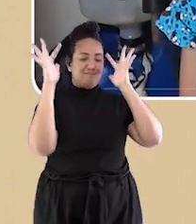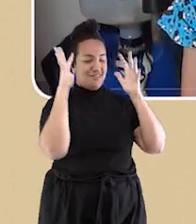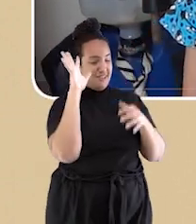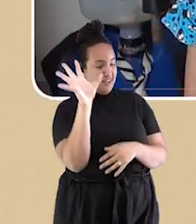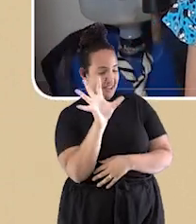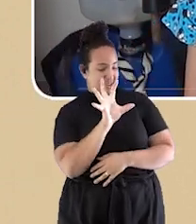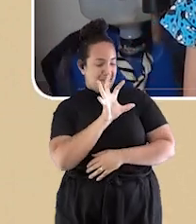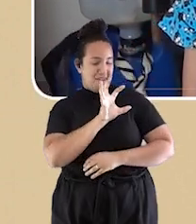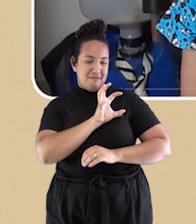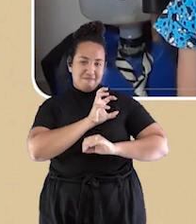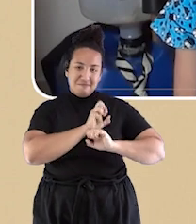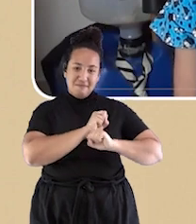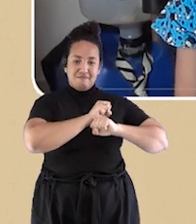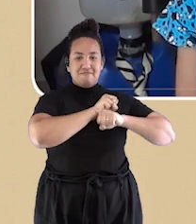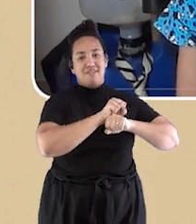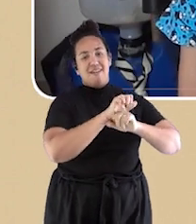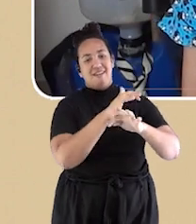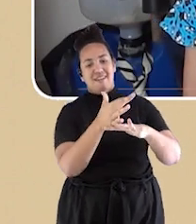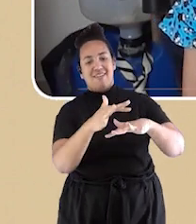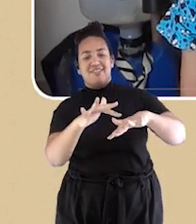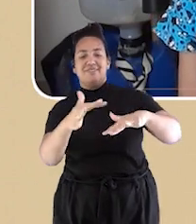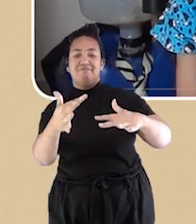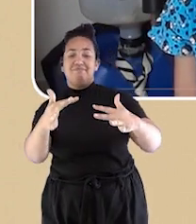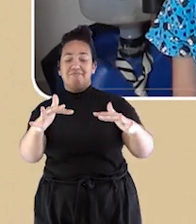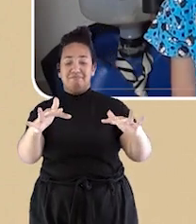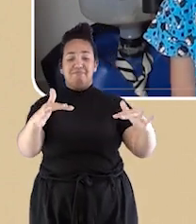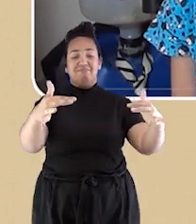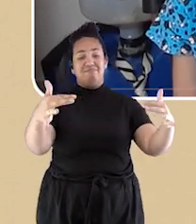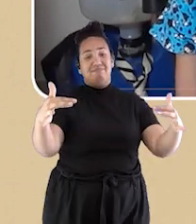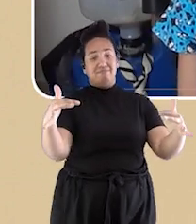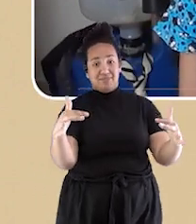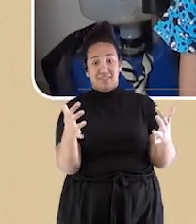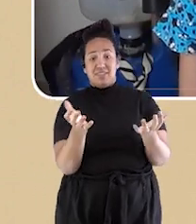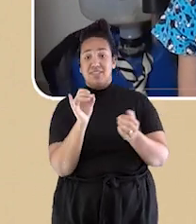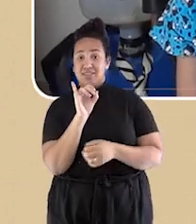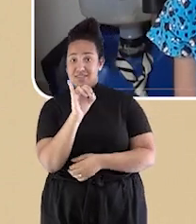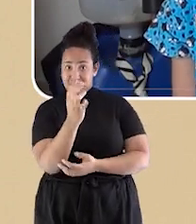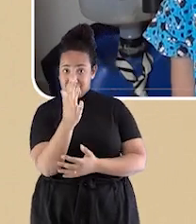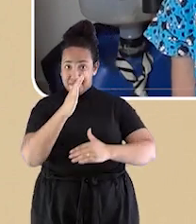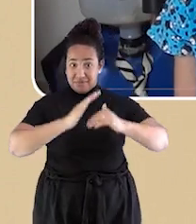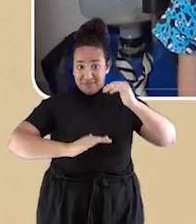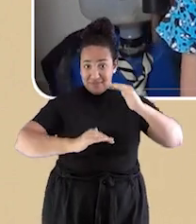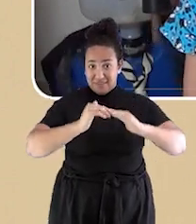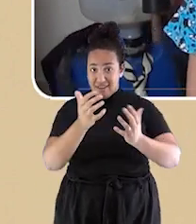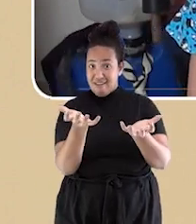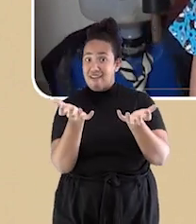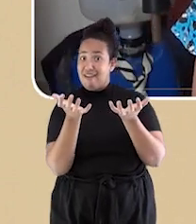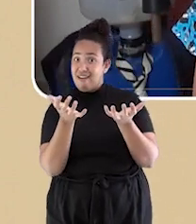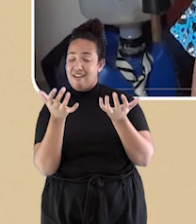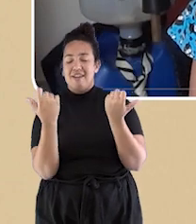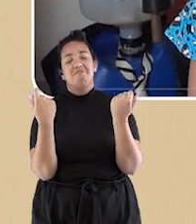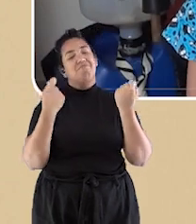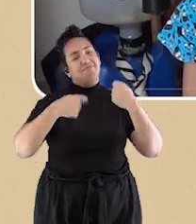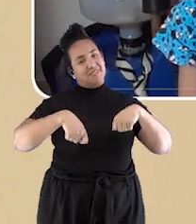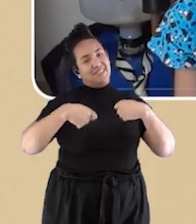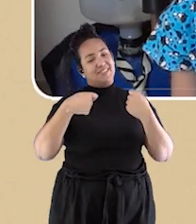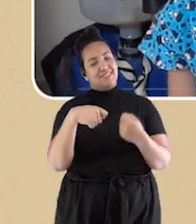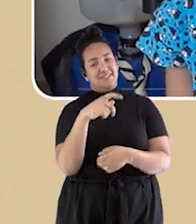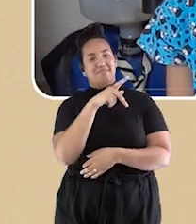espalhando meu amor. Pois pra se ser tudo isso, tem que ser